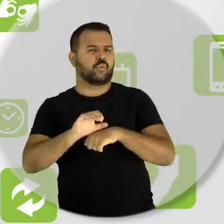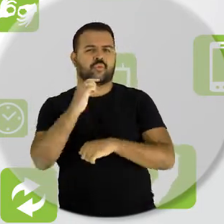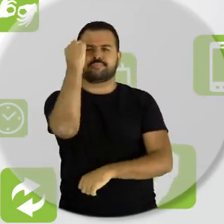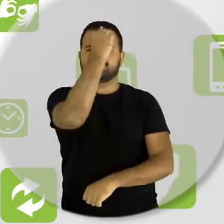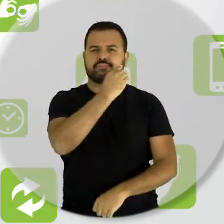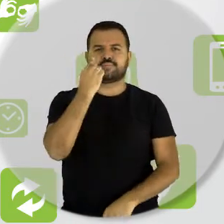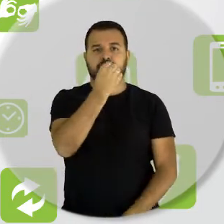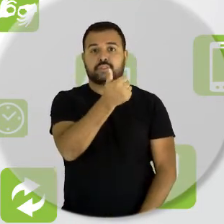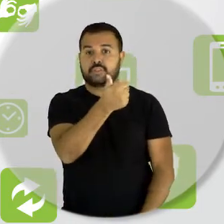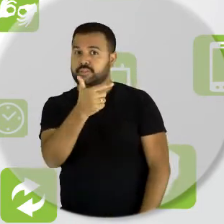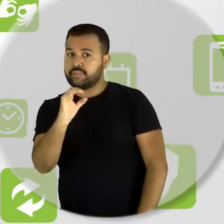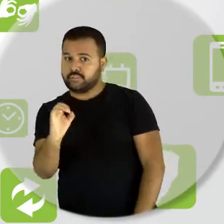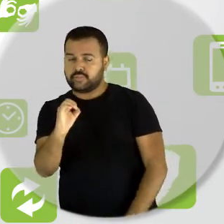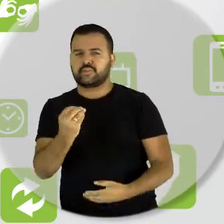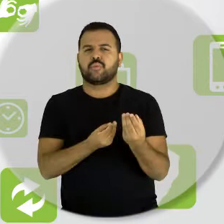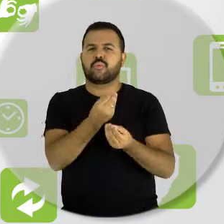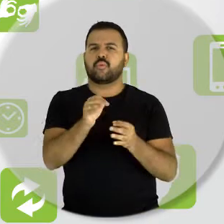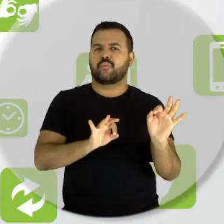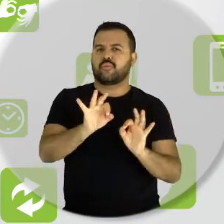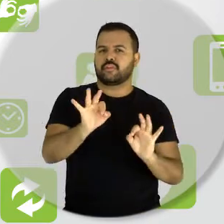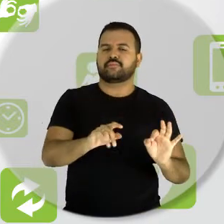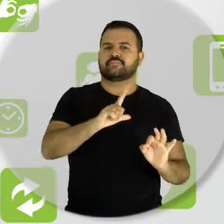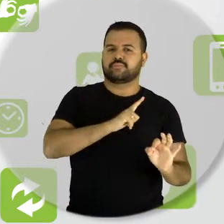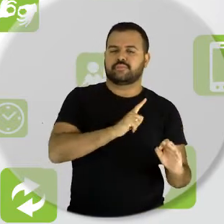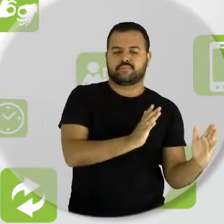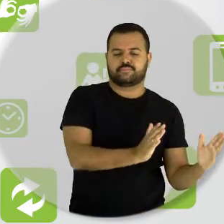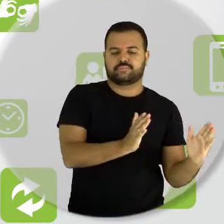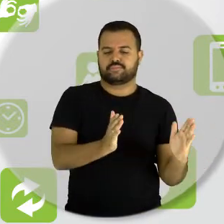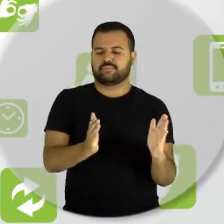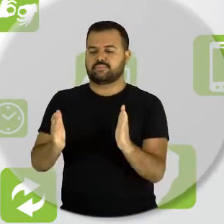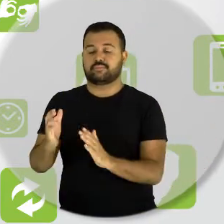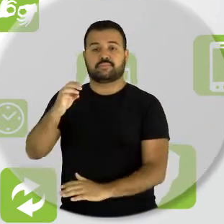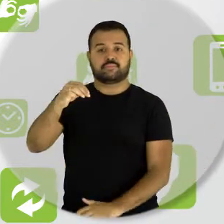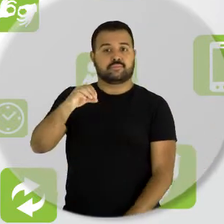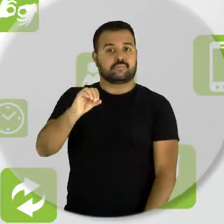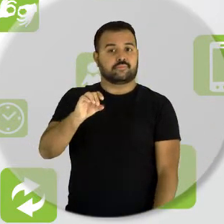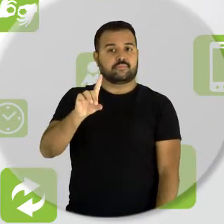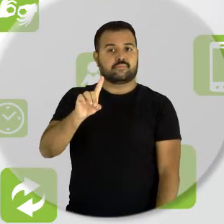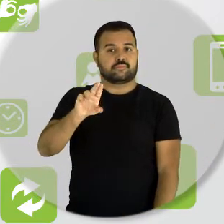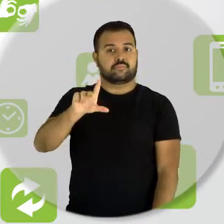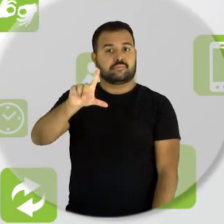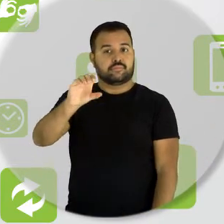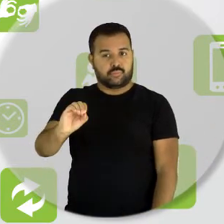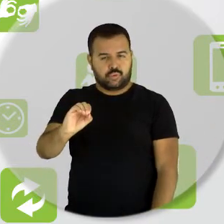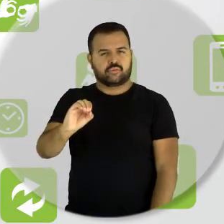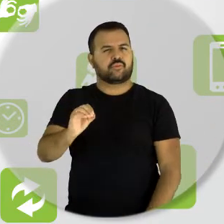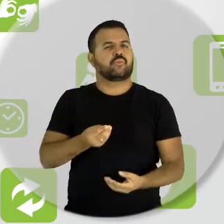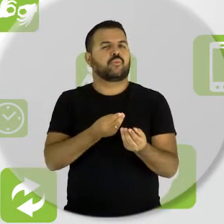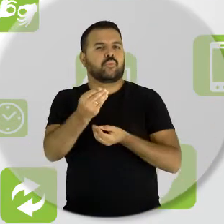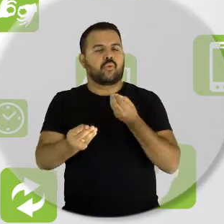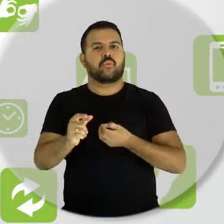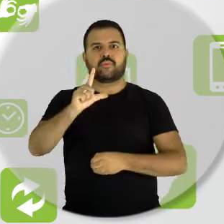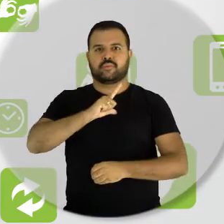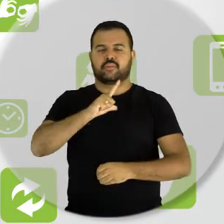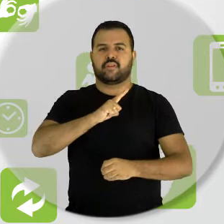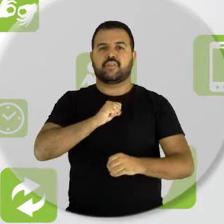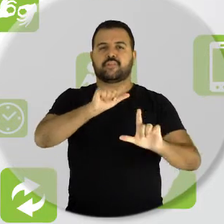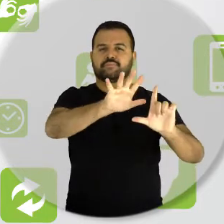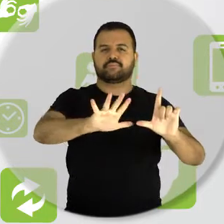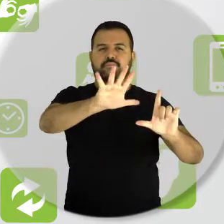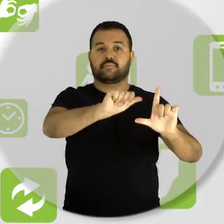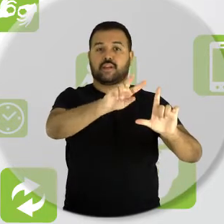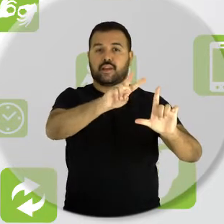120 horas organizadas em módulos. Ele será ofertado à distância em ambiente virtual de